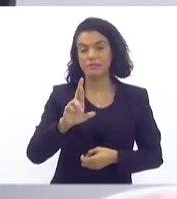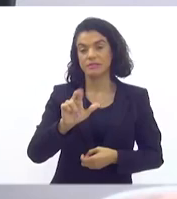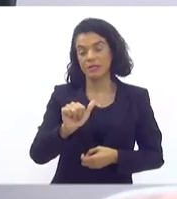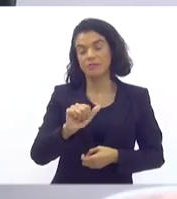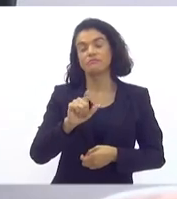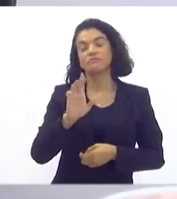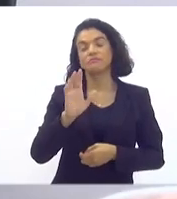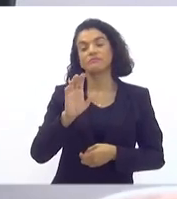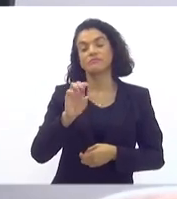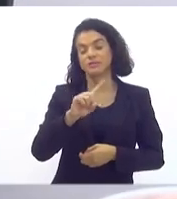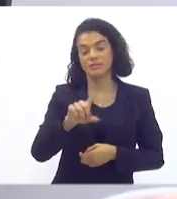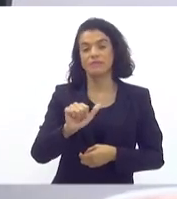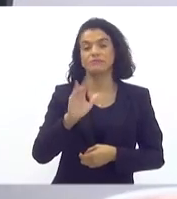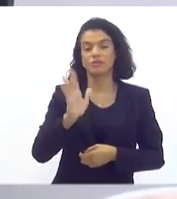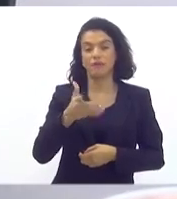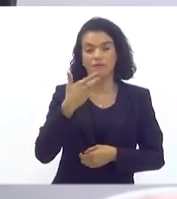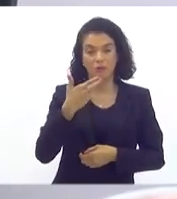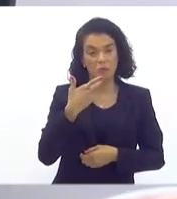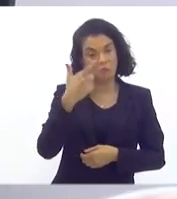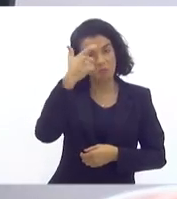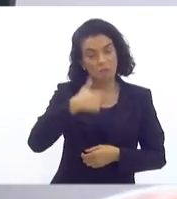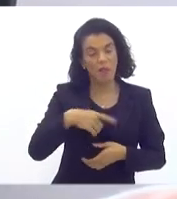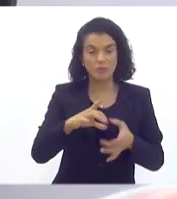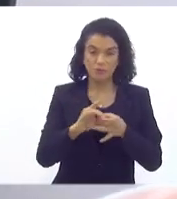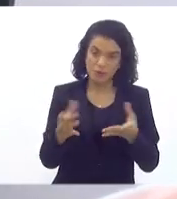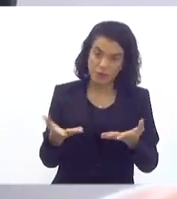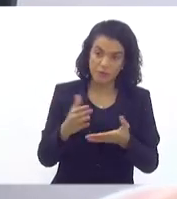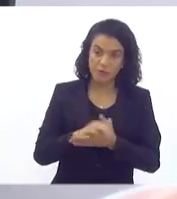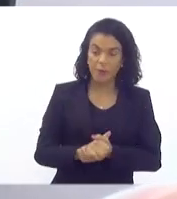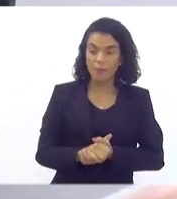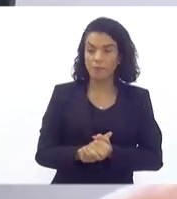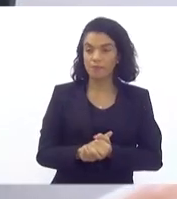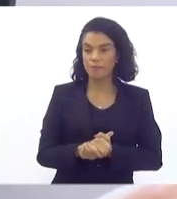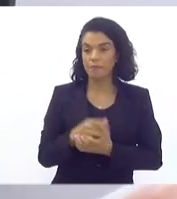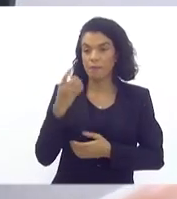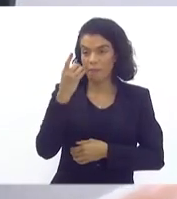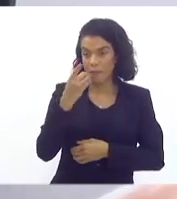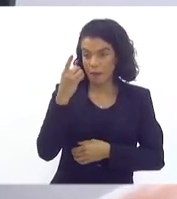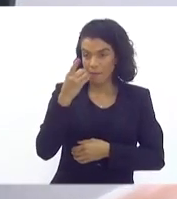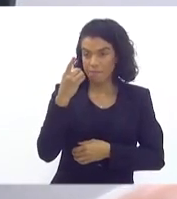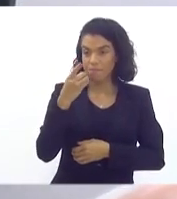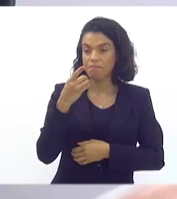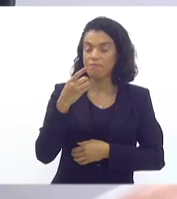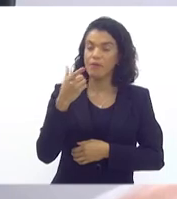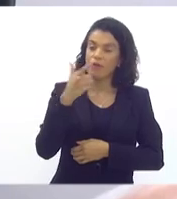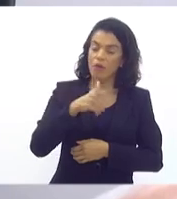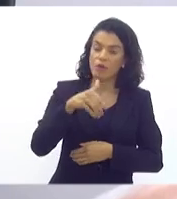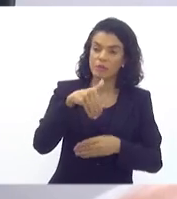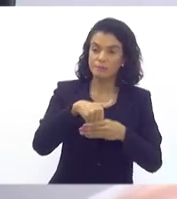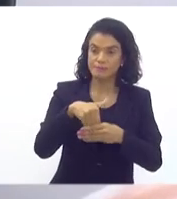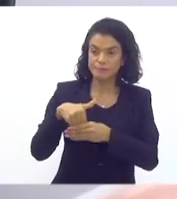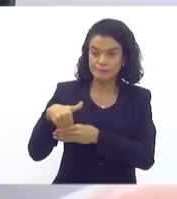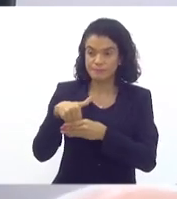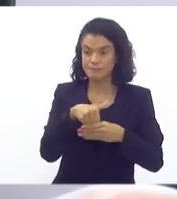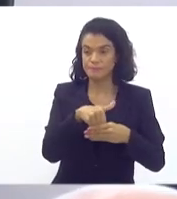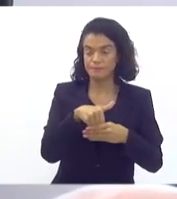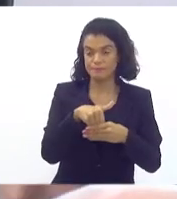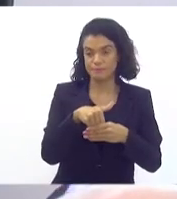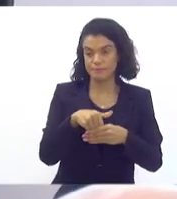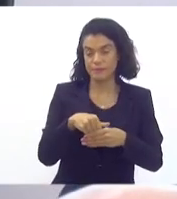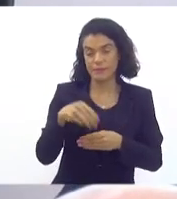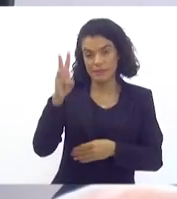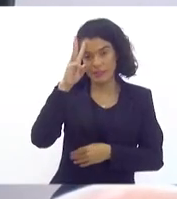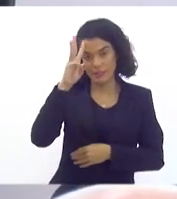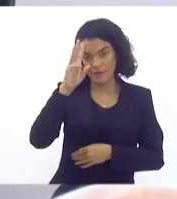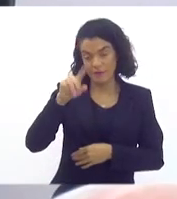aqui acompanhando os trabalhos é o que eu agradeço mais uma vez Presidente E aí passar a palavra pro Deputado tange para que a gente possa deliberar a próxima audiência a ser realizada na próxima